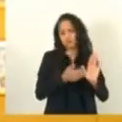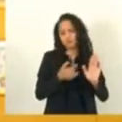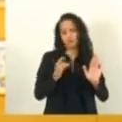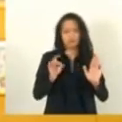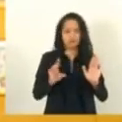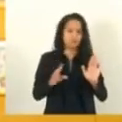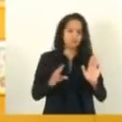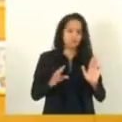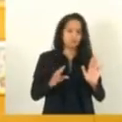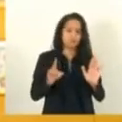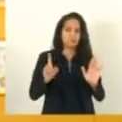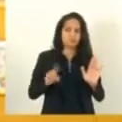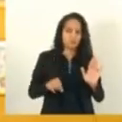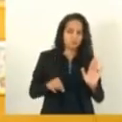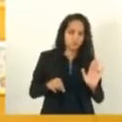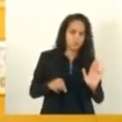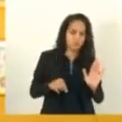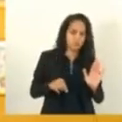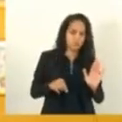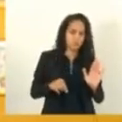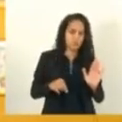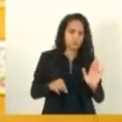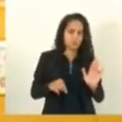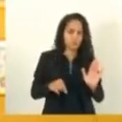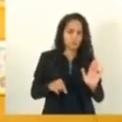como efetivamente